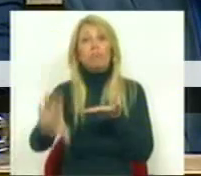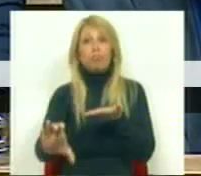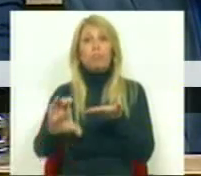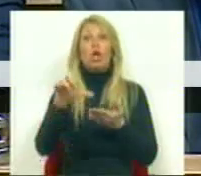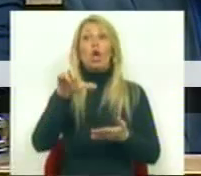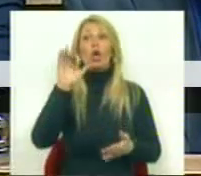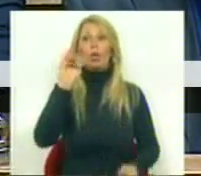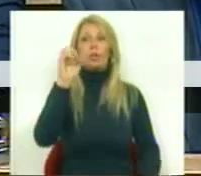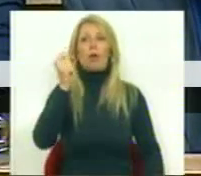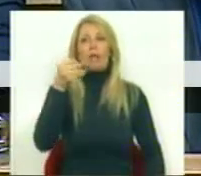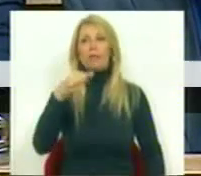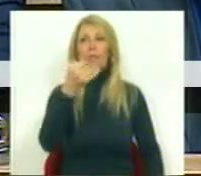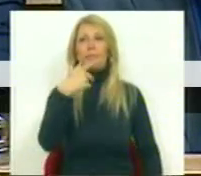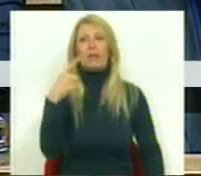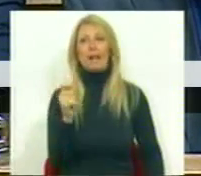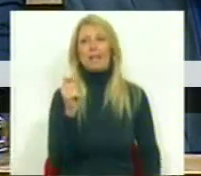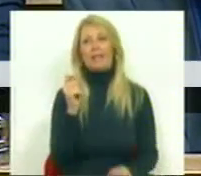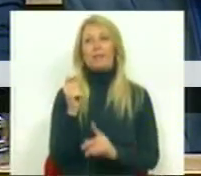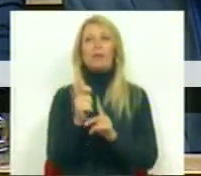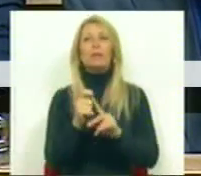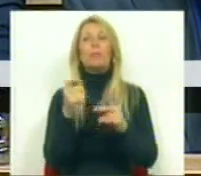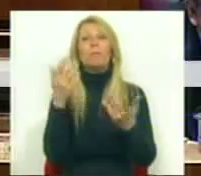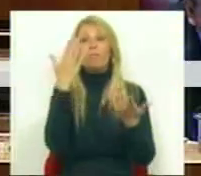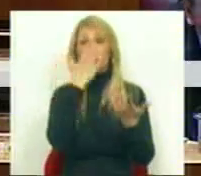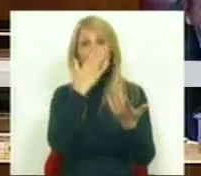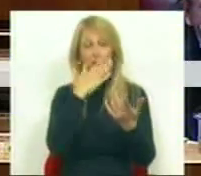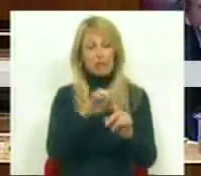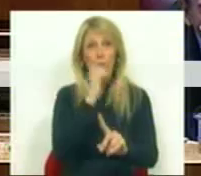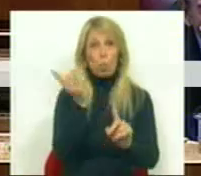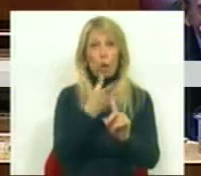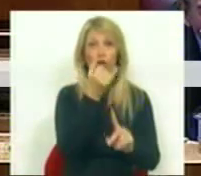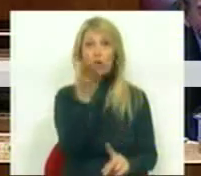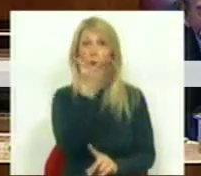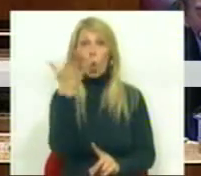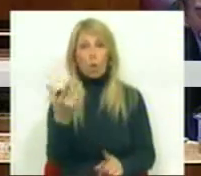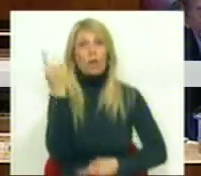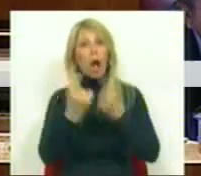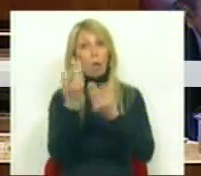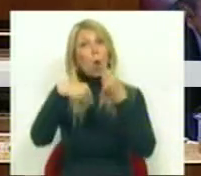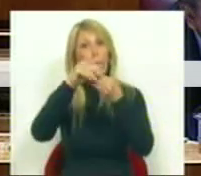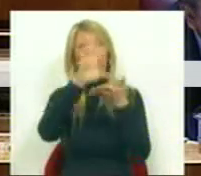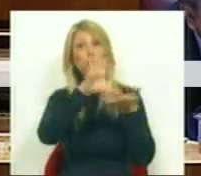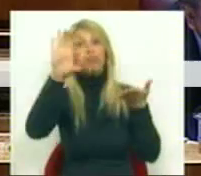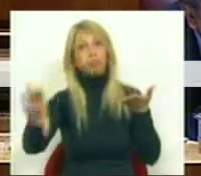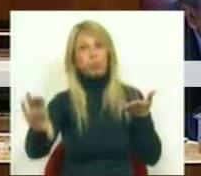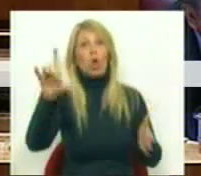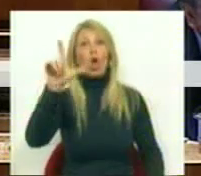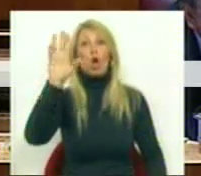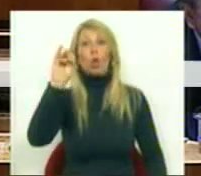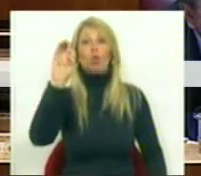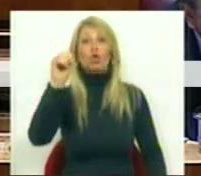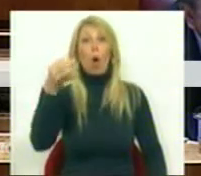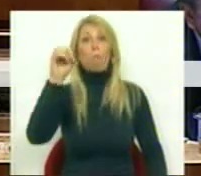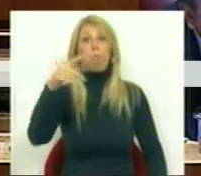Sr. Deputado é que, se no ano de 2011 alguma compensação foi atribuída à Lusoponte por